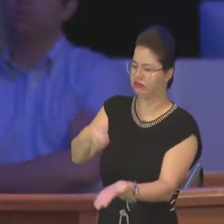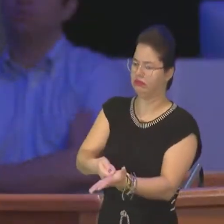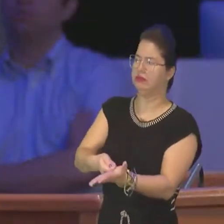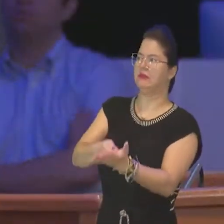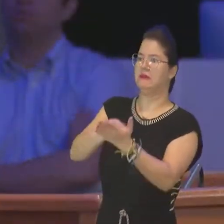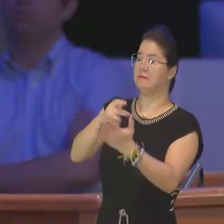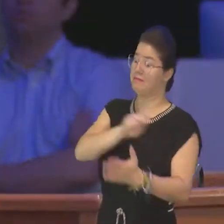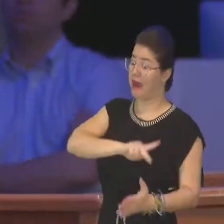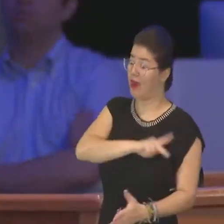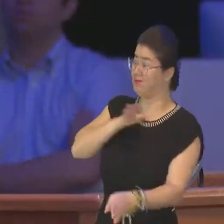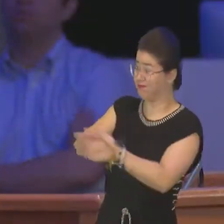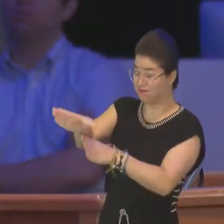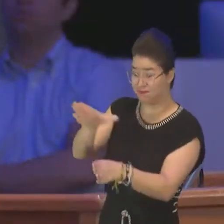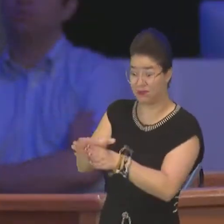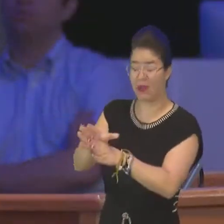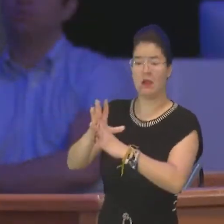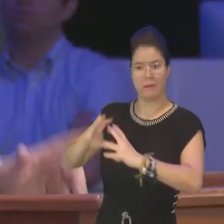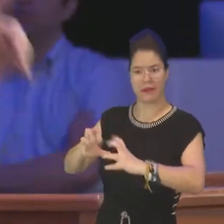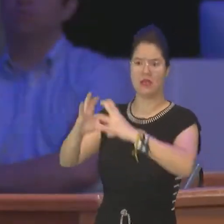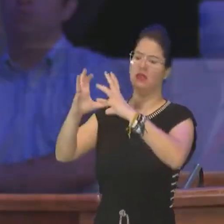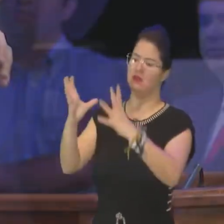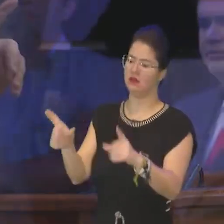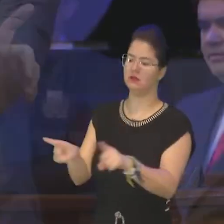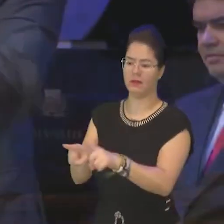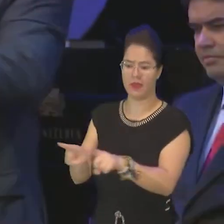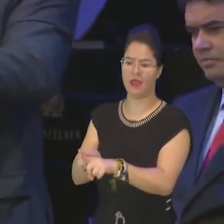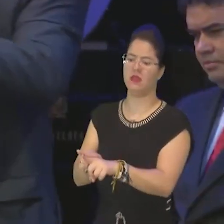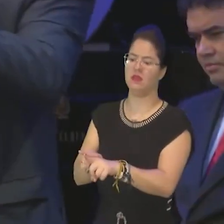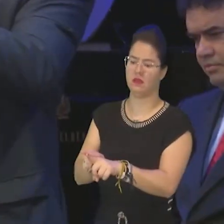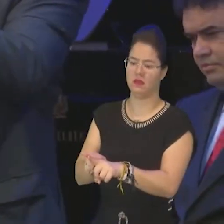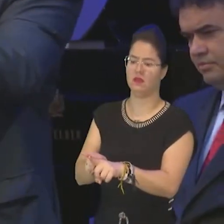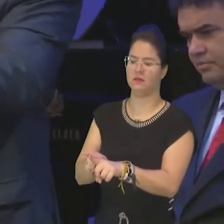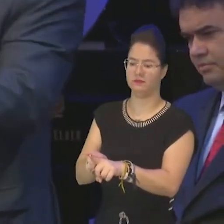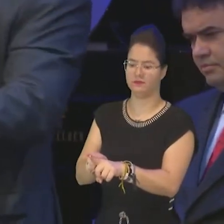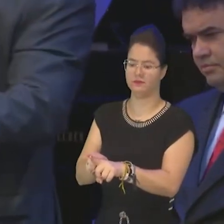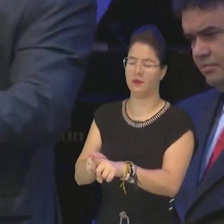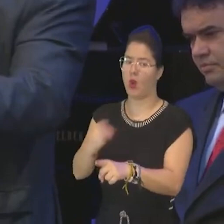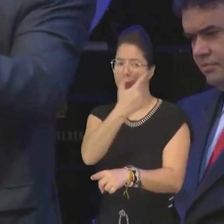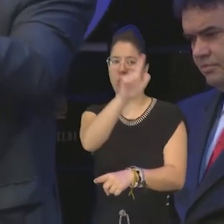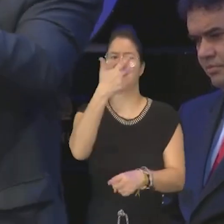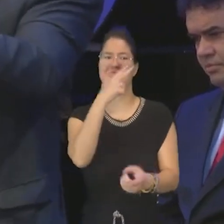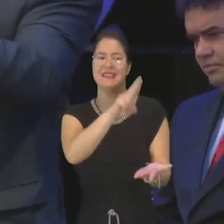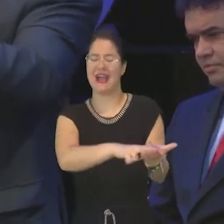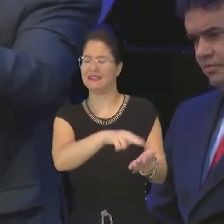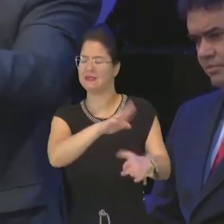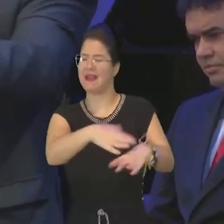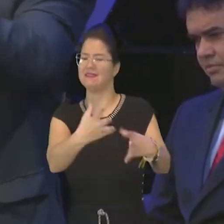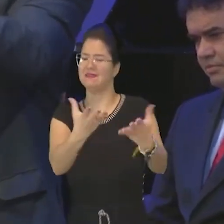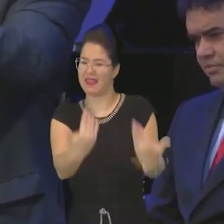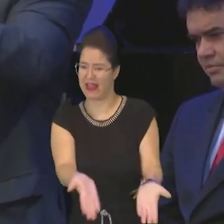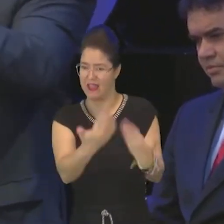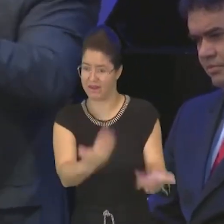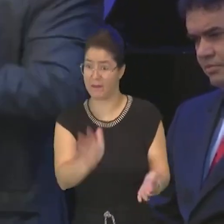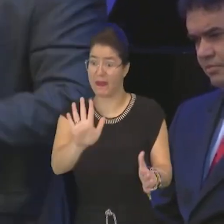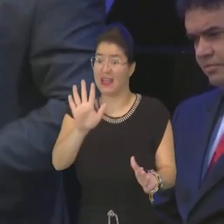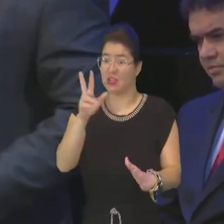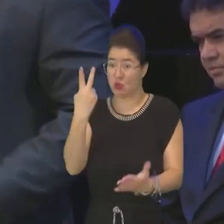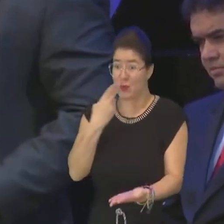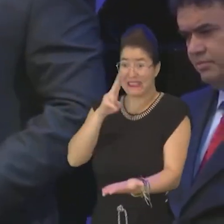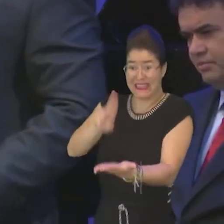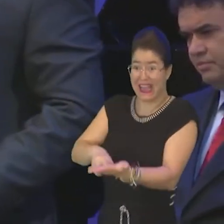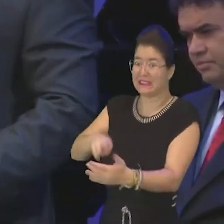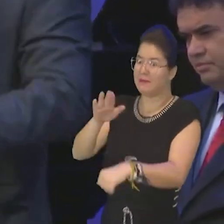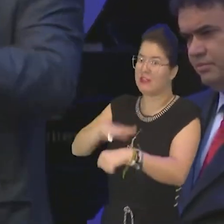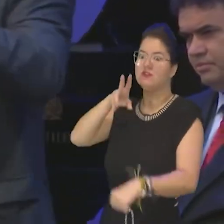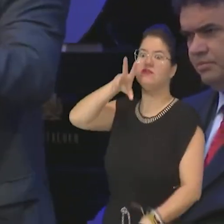Paulo alerta, em que Paulo exorta muito mais do que as demais cartas. O irmão pode perceber quantos capítulos tem a